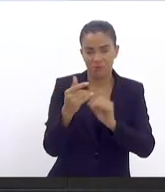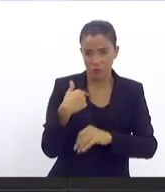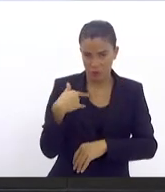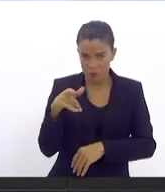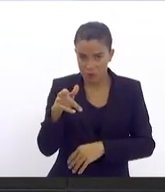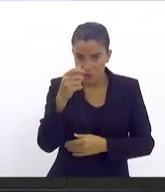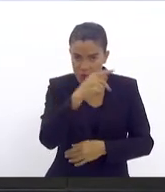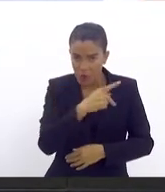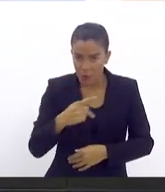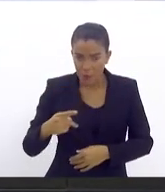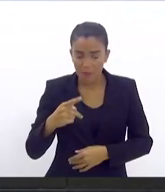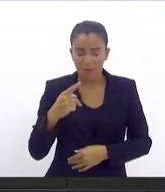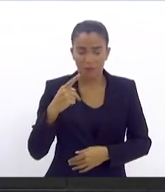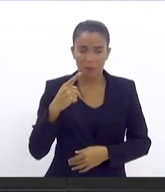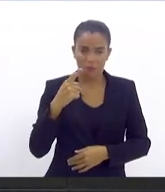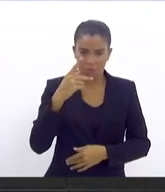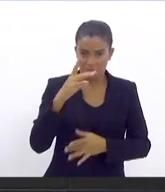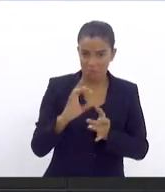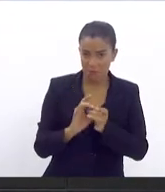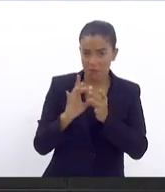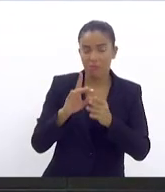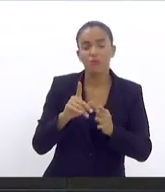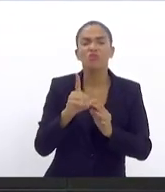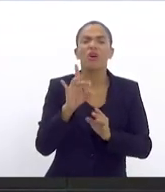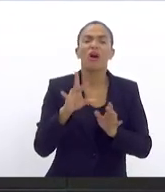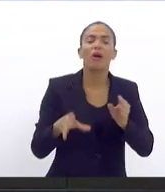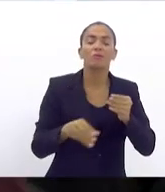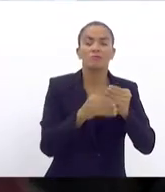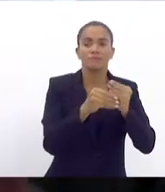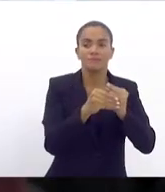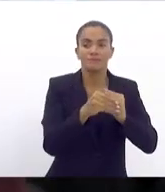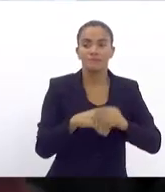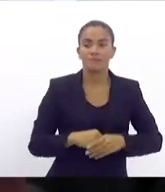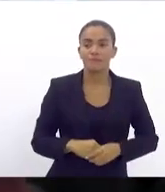permite, só para complementar a minha fala anterior,